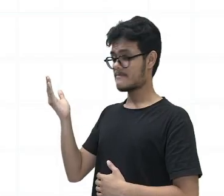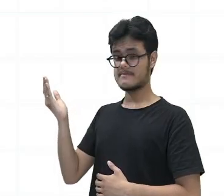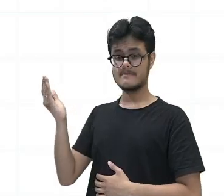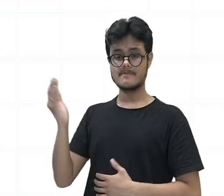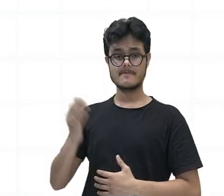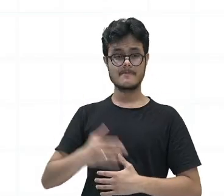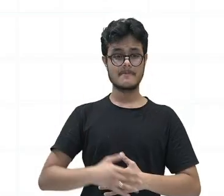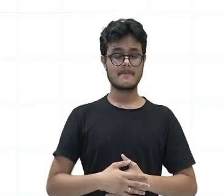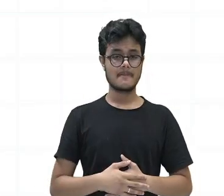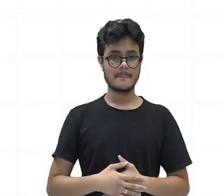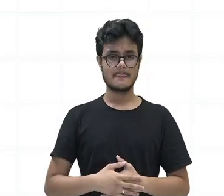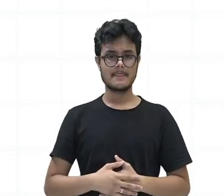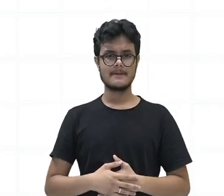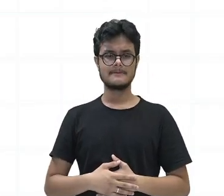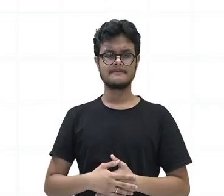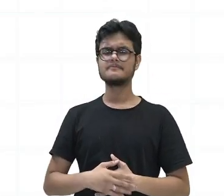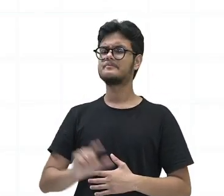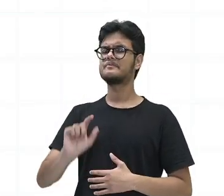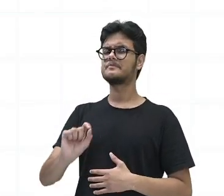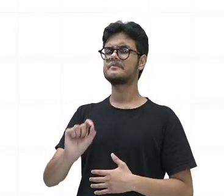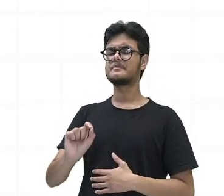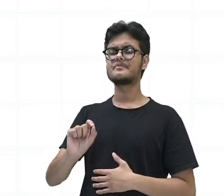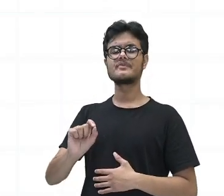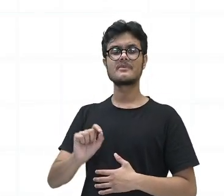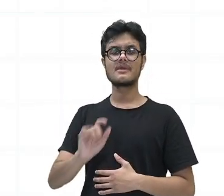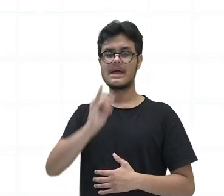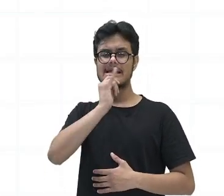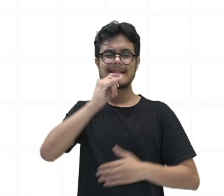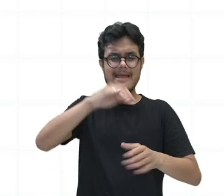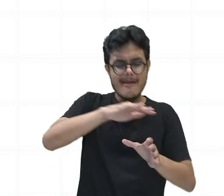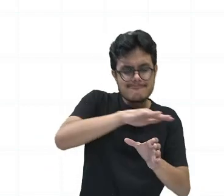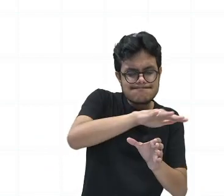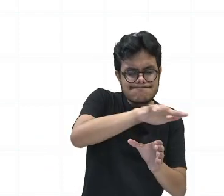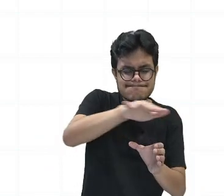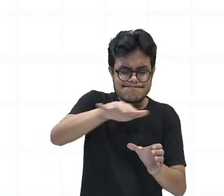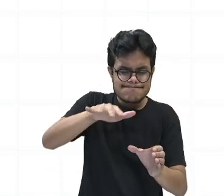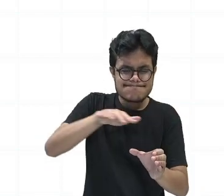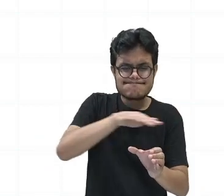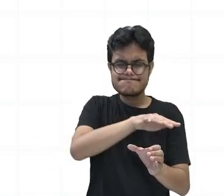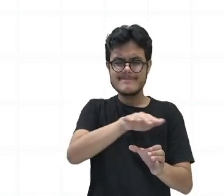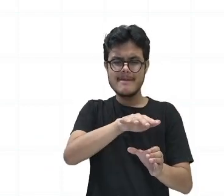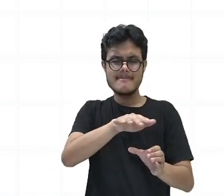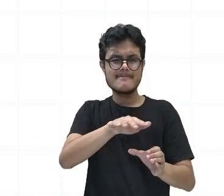tambores, e eles são o quê? Considerados membranofones. O que são